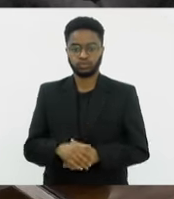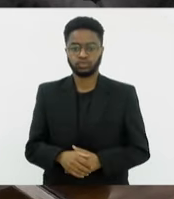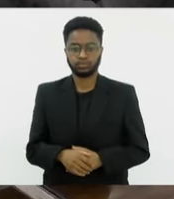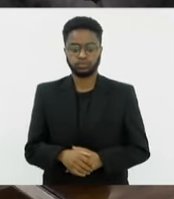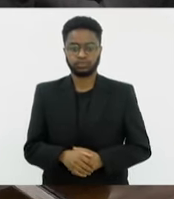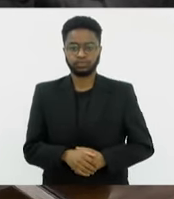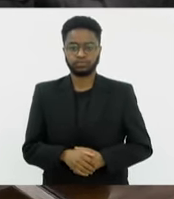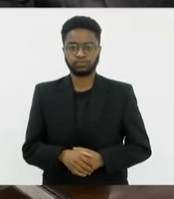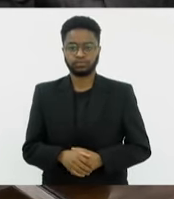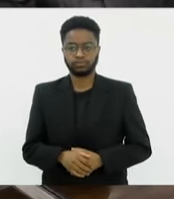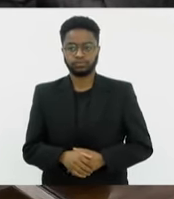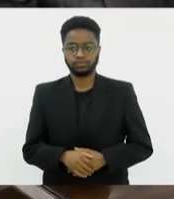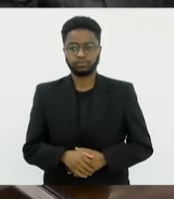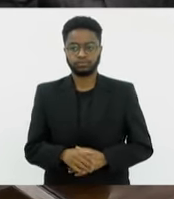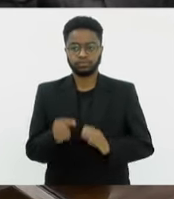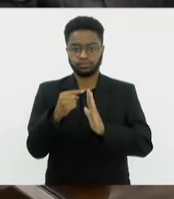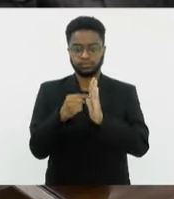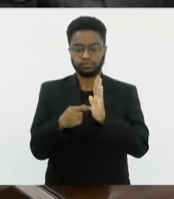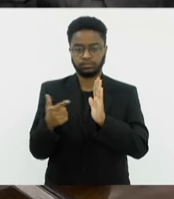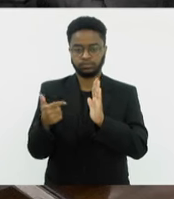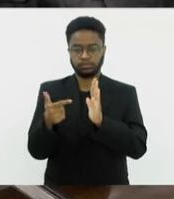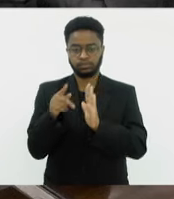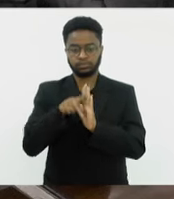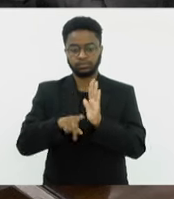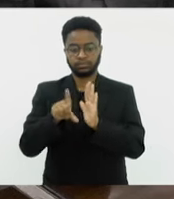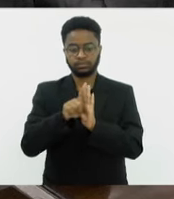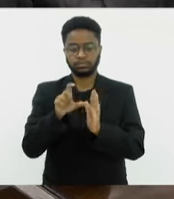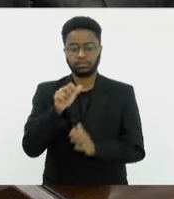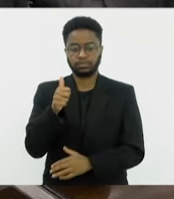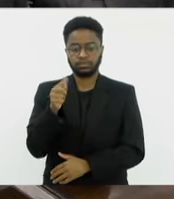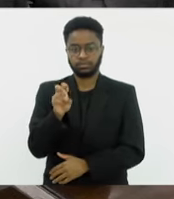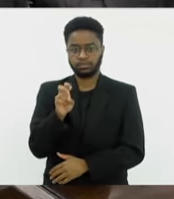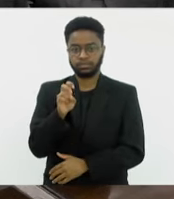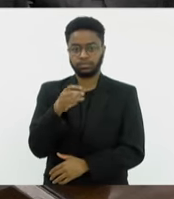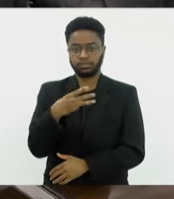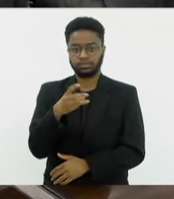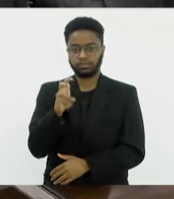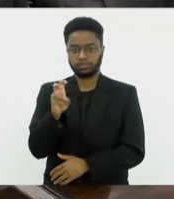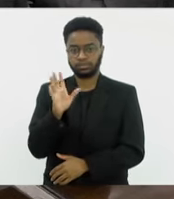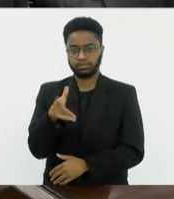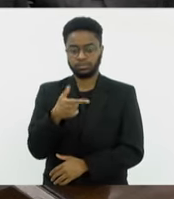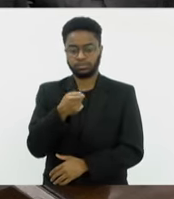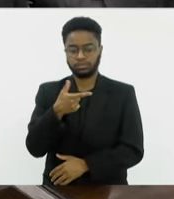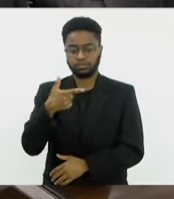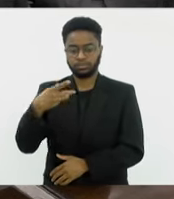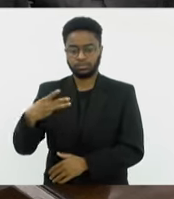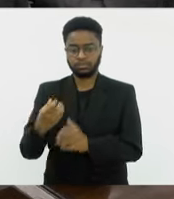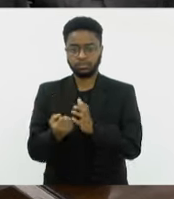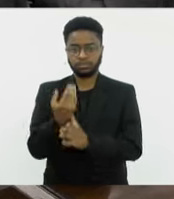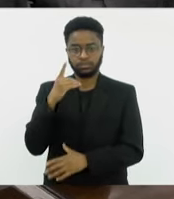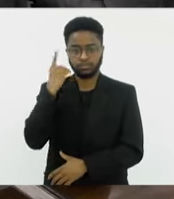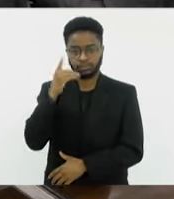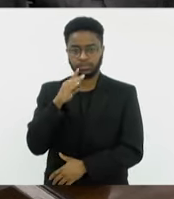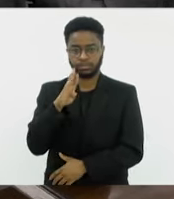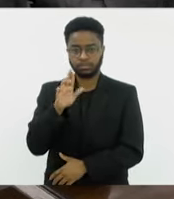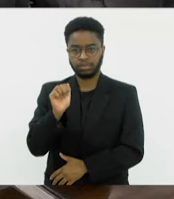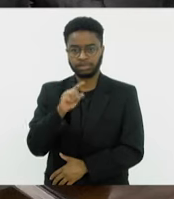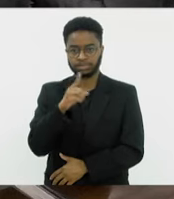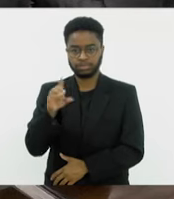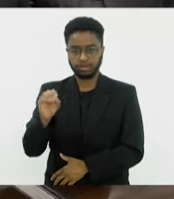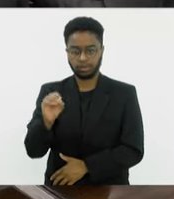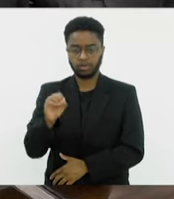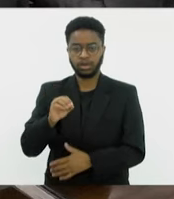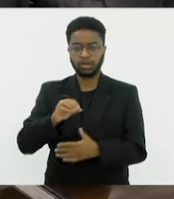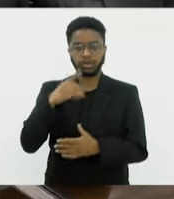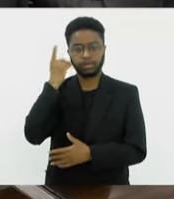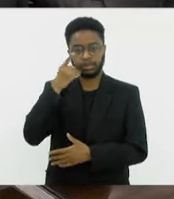Deputado, item 12 da pauta, projeto de lei 1535 de 23, de autoria do deputado Brazão, Rodrigo Bacelar, Dani Balbi, Dani